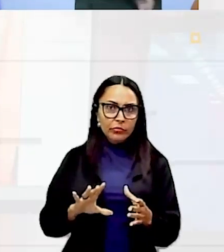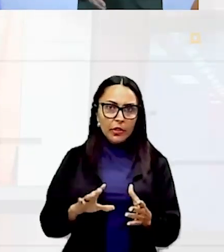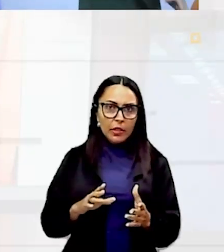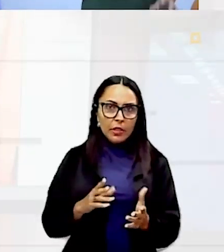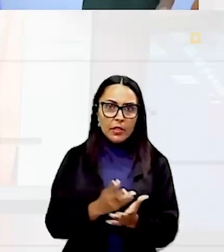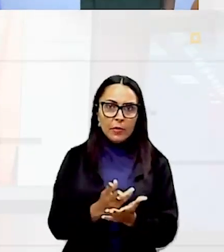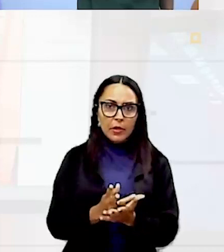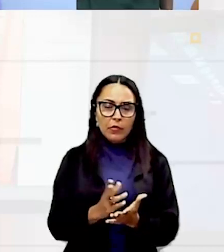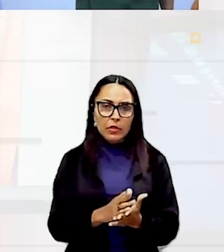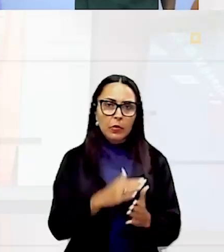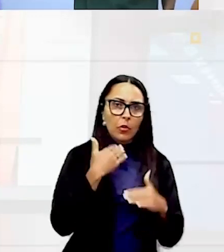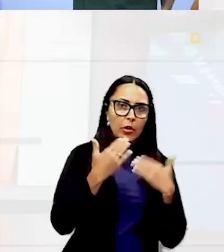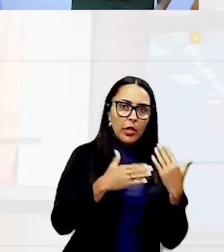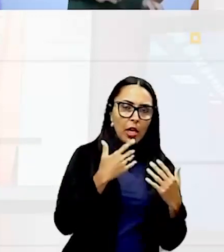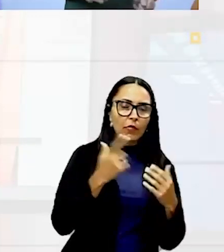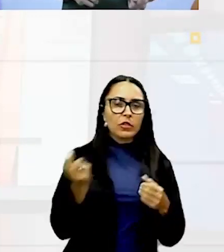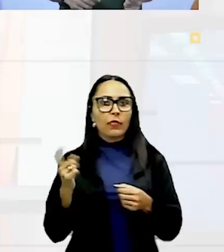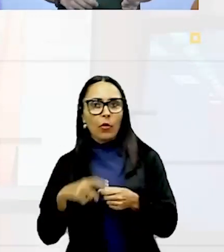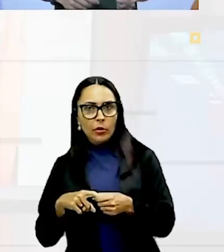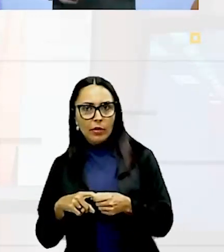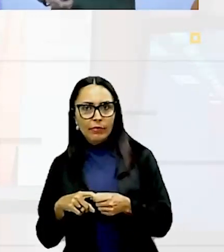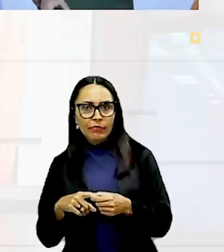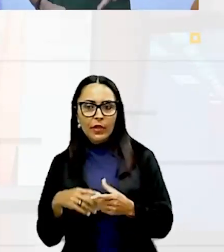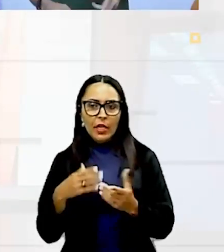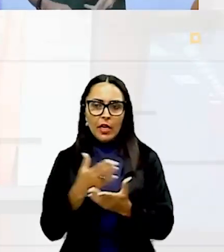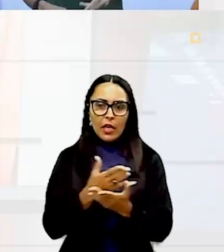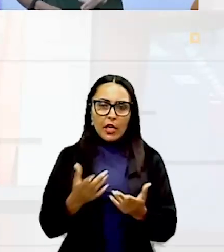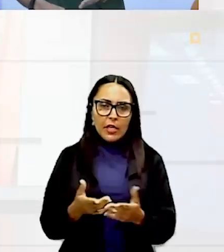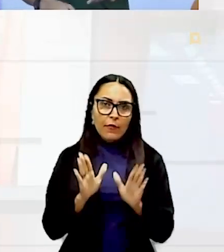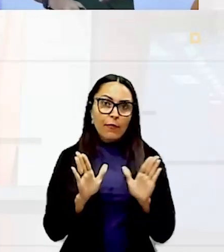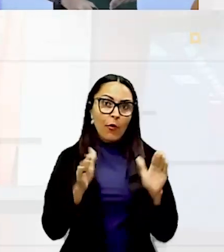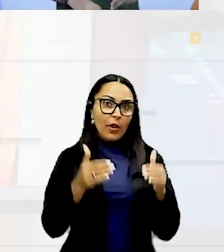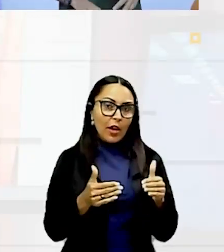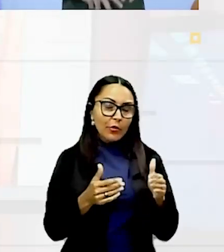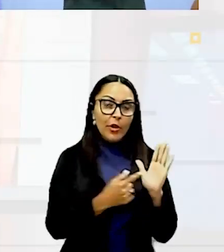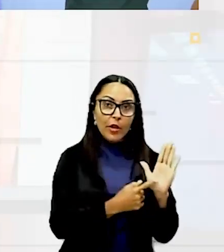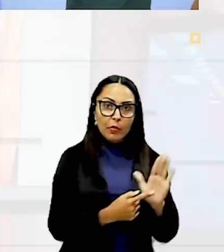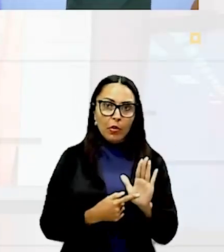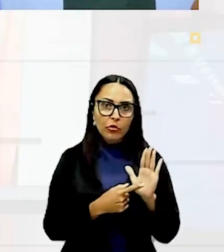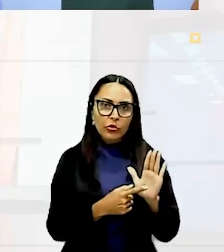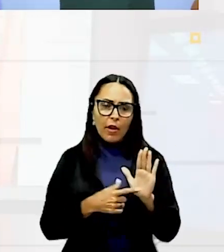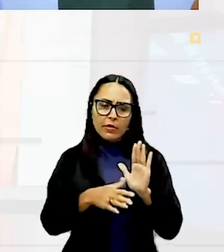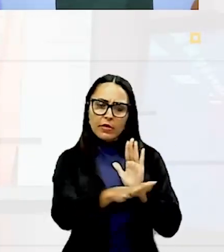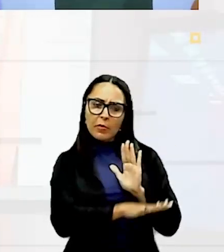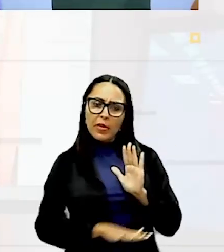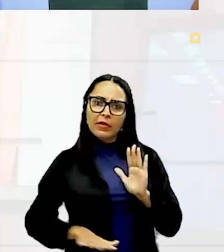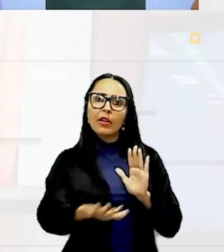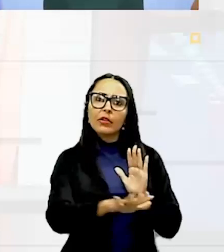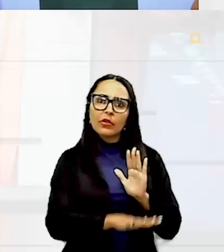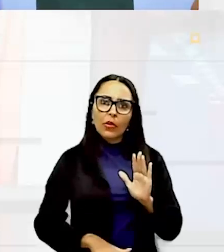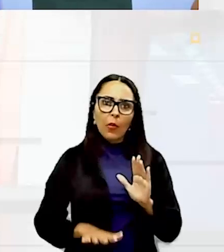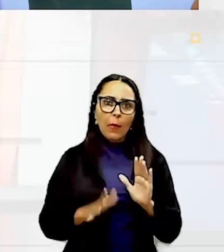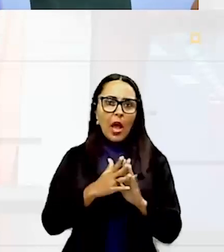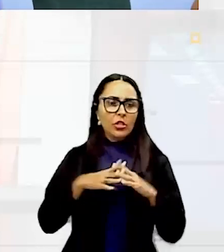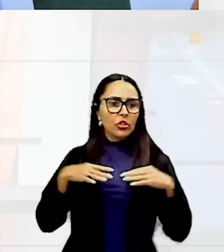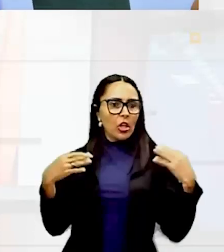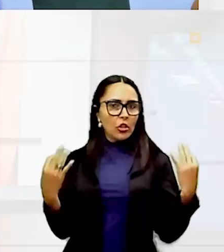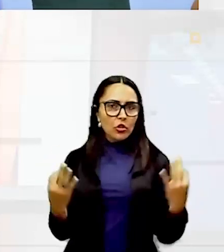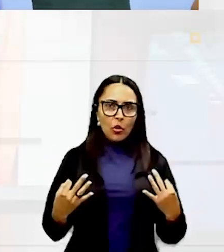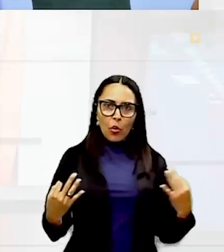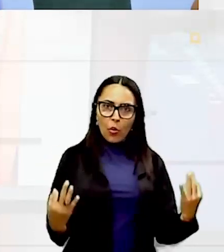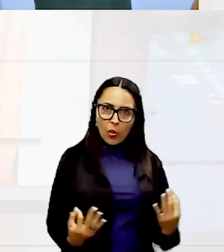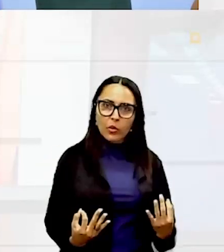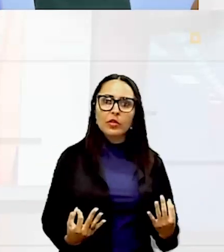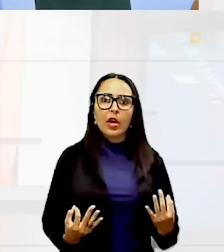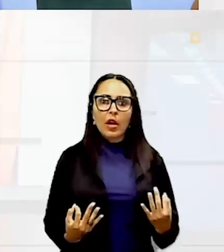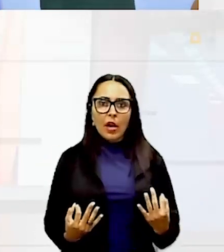você morrer, você volta de um ponto. E geralmente ele é focado em mostrar essas ambientações majestosas,